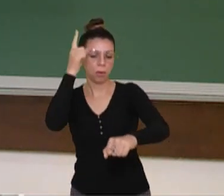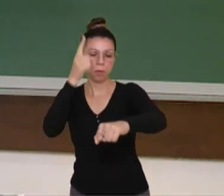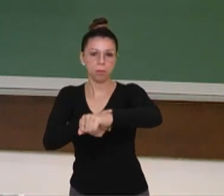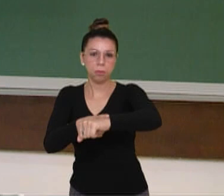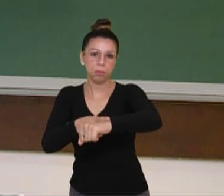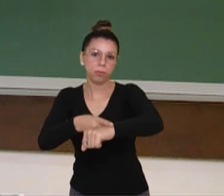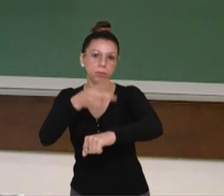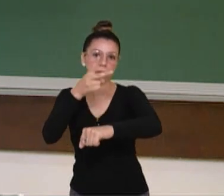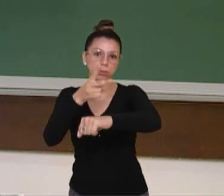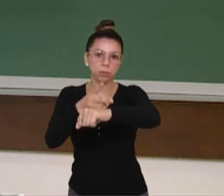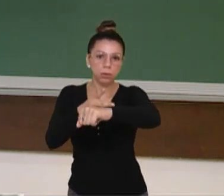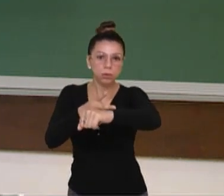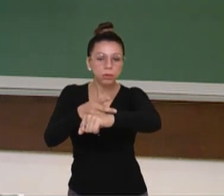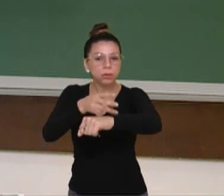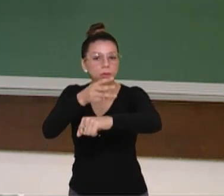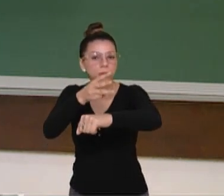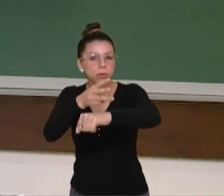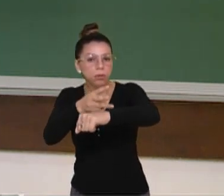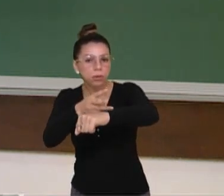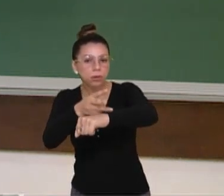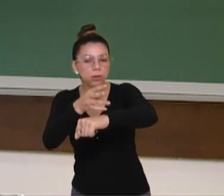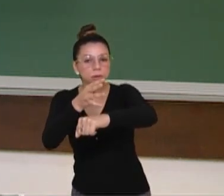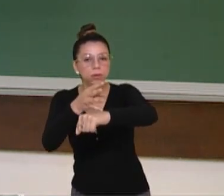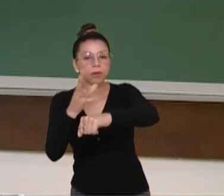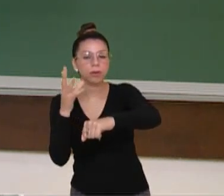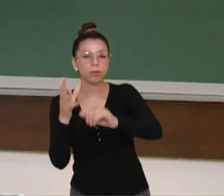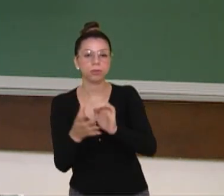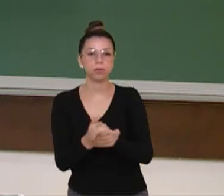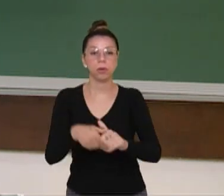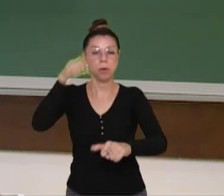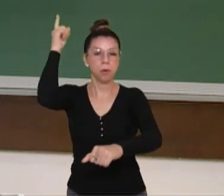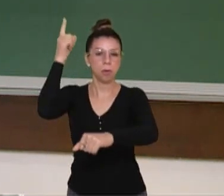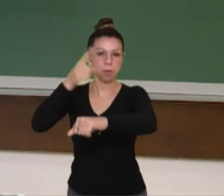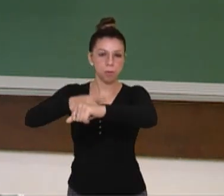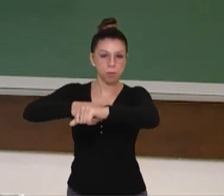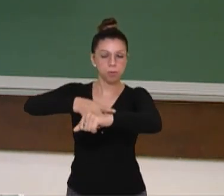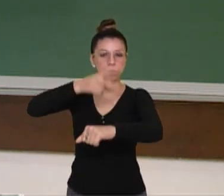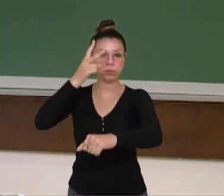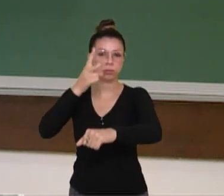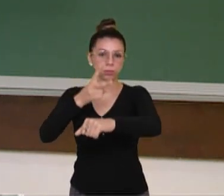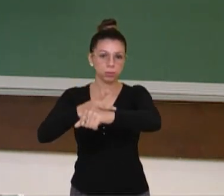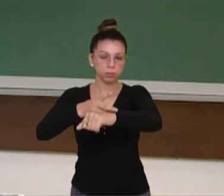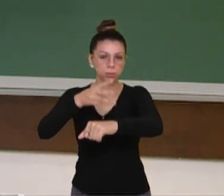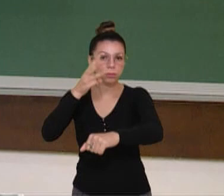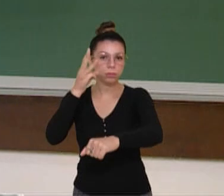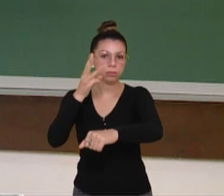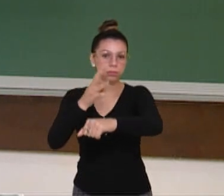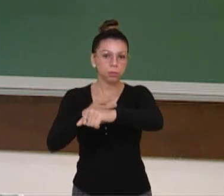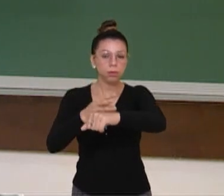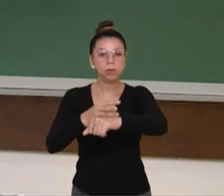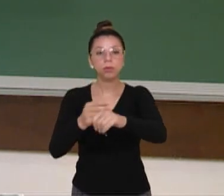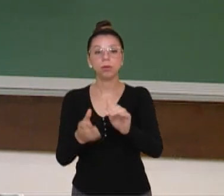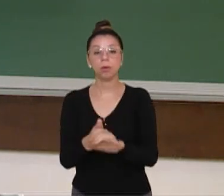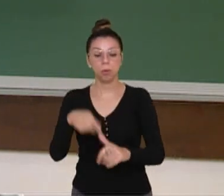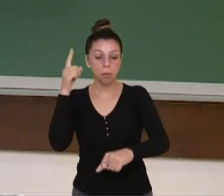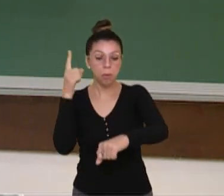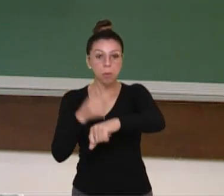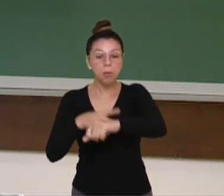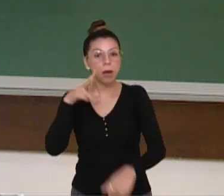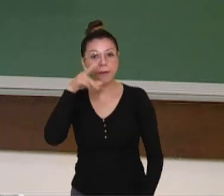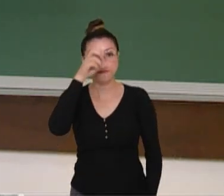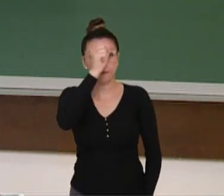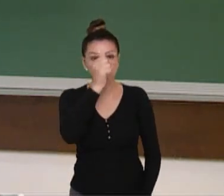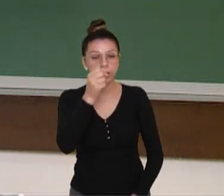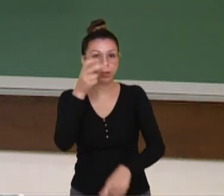1, 2, 3, 4. 1, 2, 3, 4. Então o 1 sempre vai ter